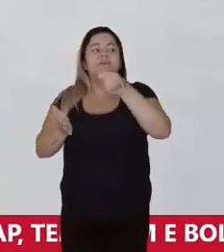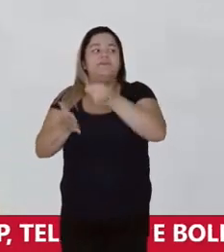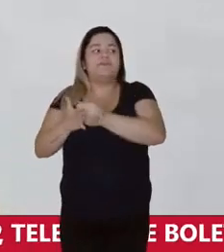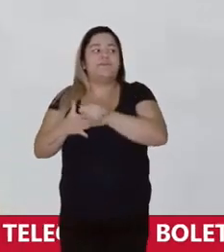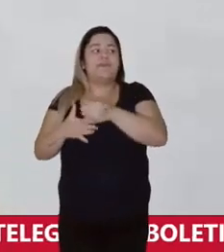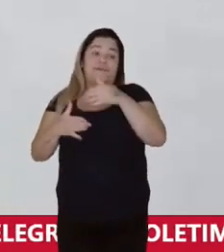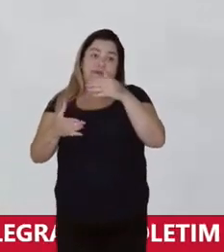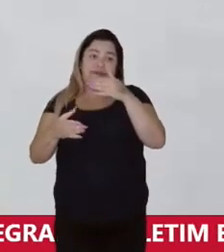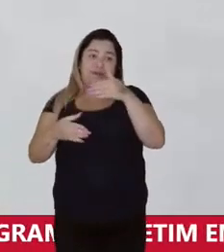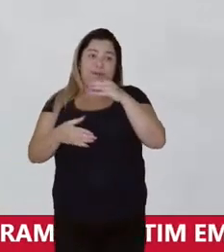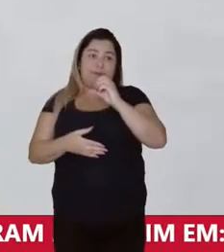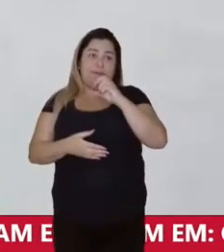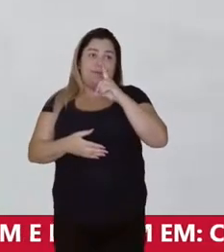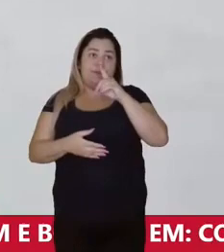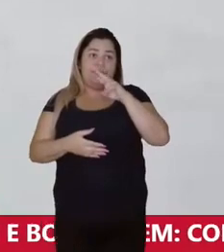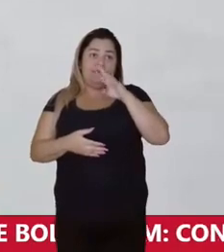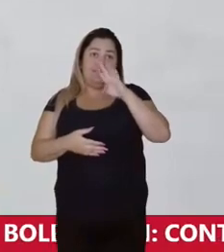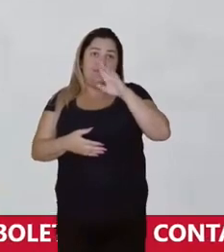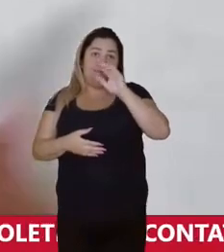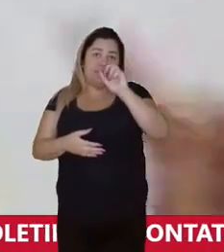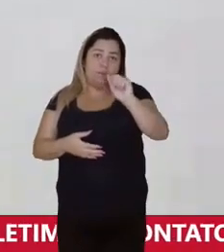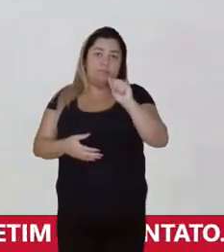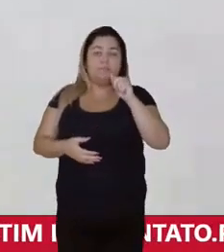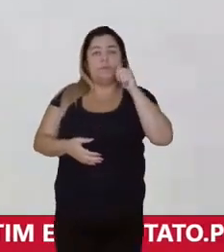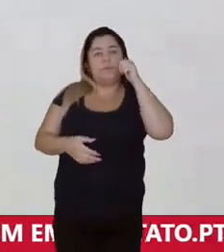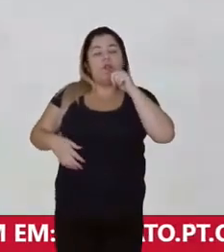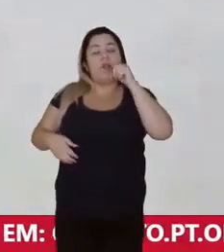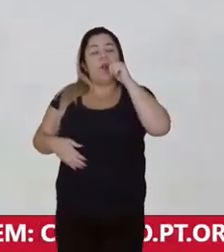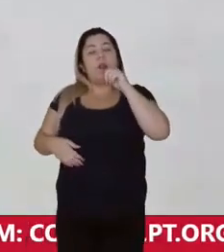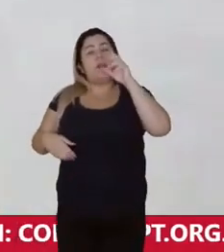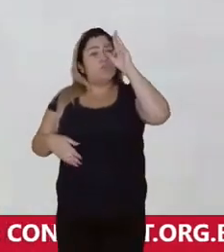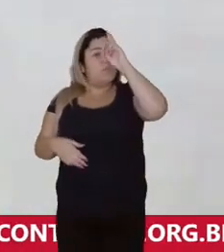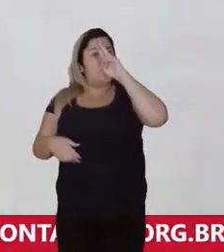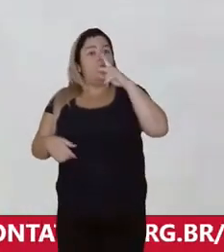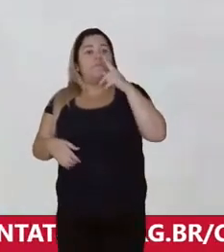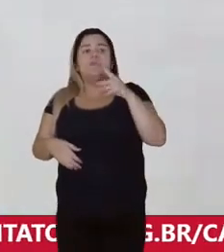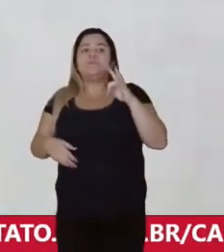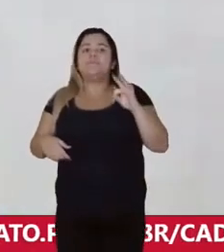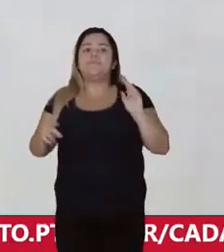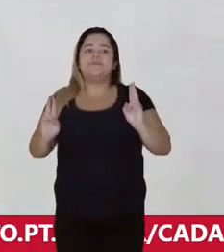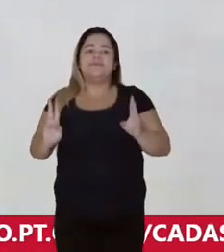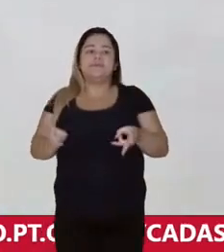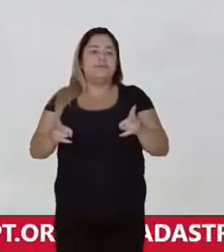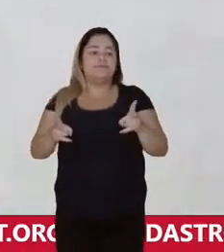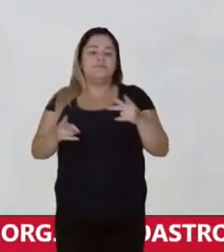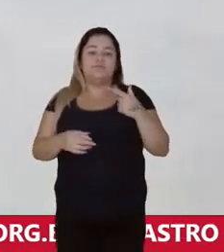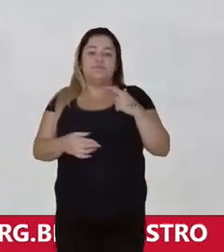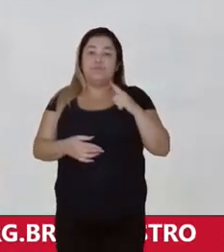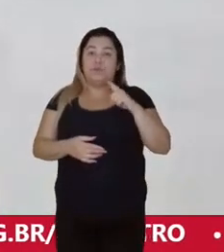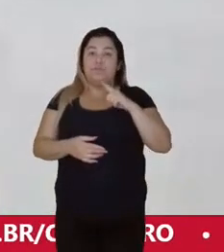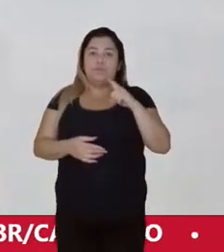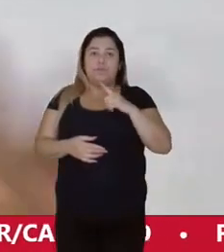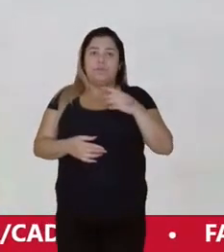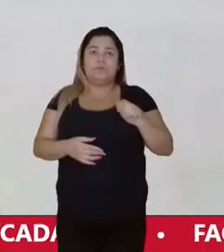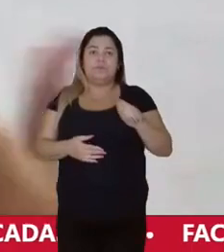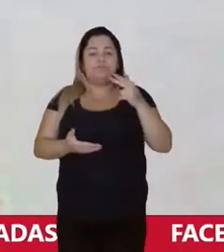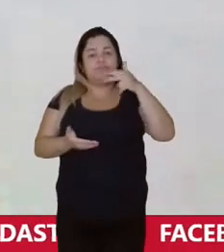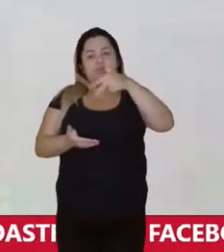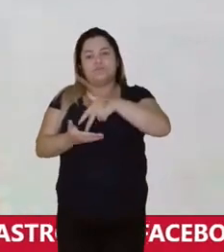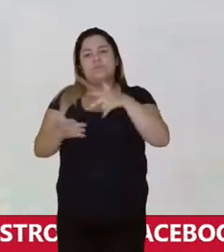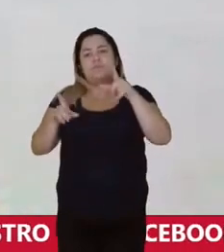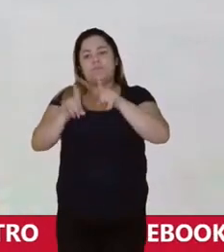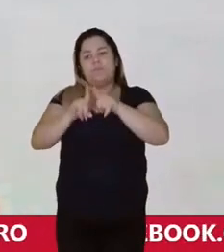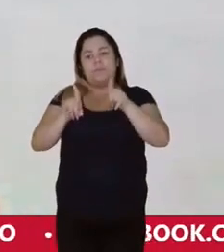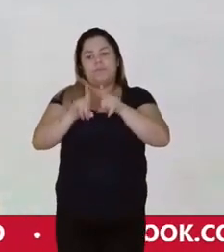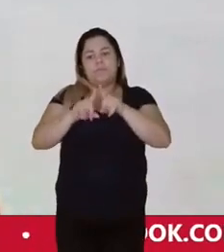de candidaturas. Então, as mulheres, na história toda do PT, sempre estiveram presentes, e a sensação que a gente tem é que, ao